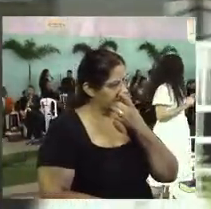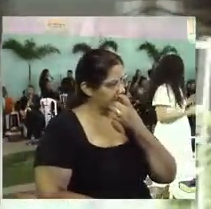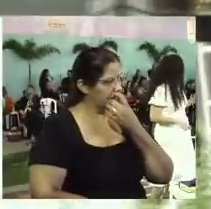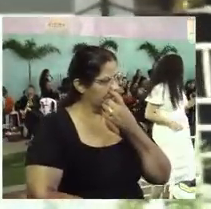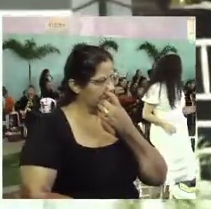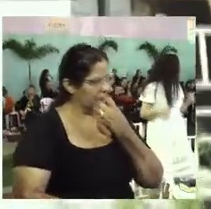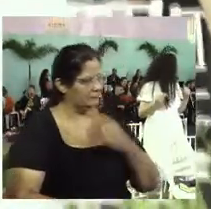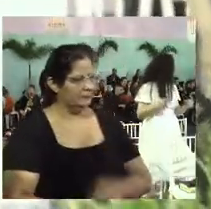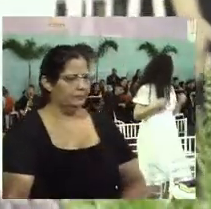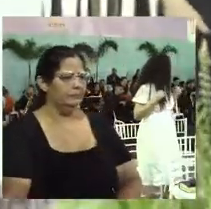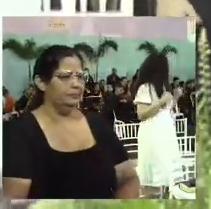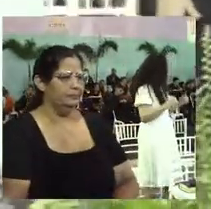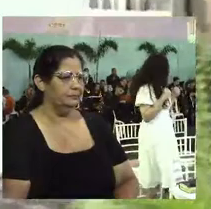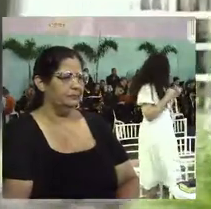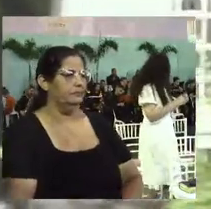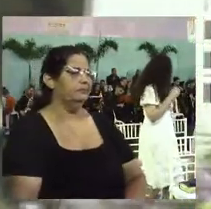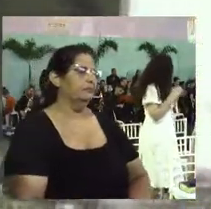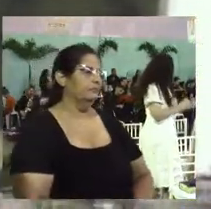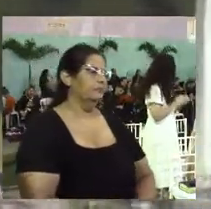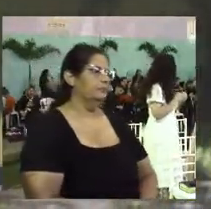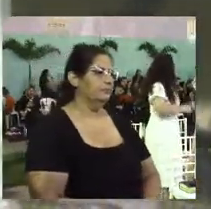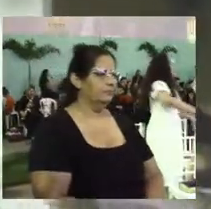88 Diego